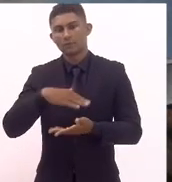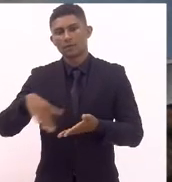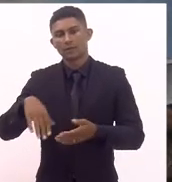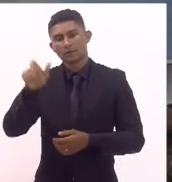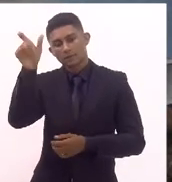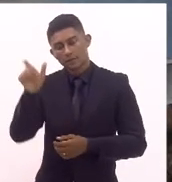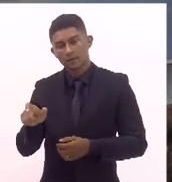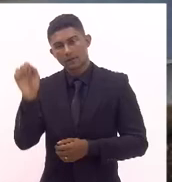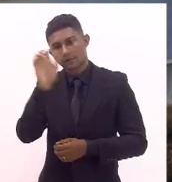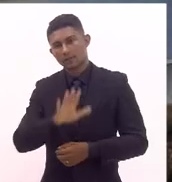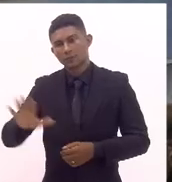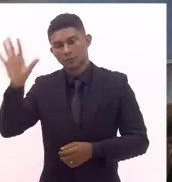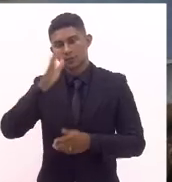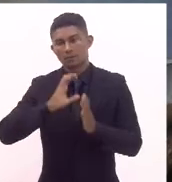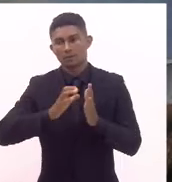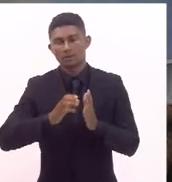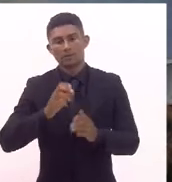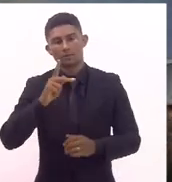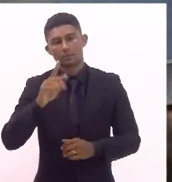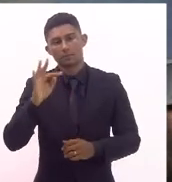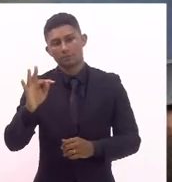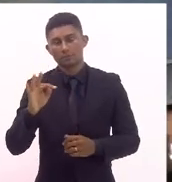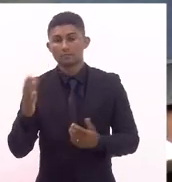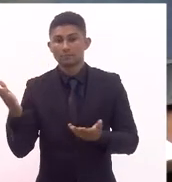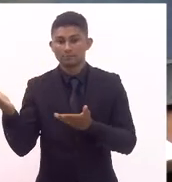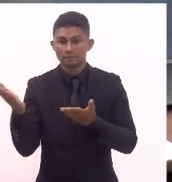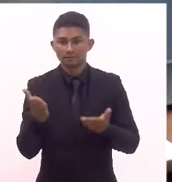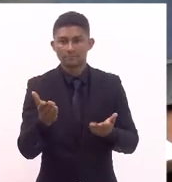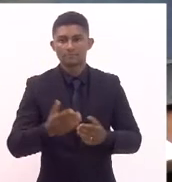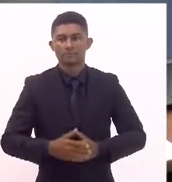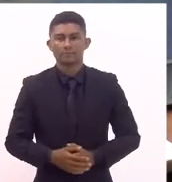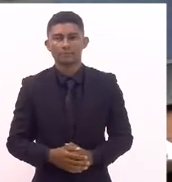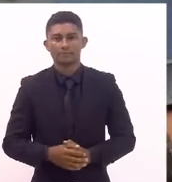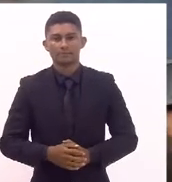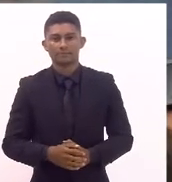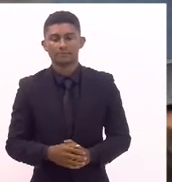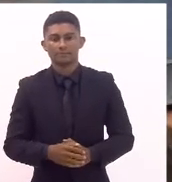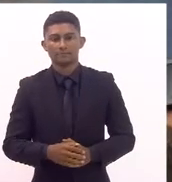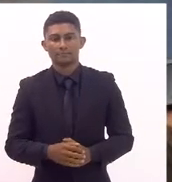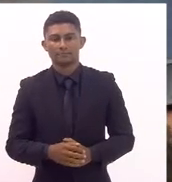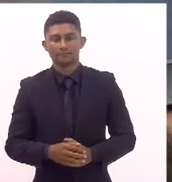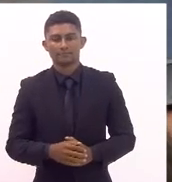de mulheres do partido dos trabalhadores Ane você tem a palavra